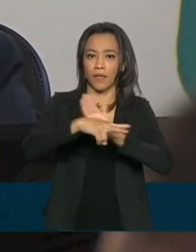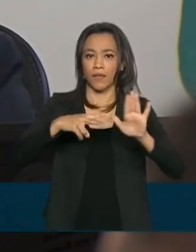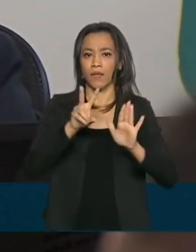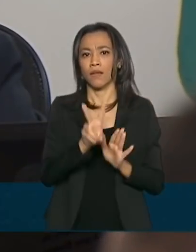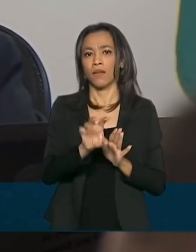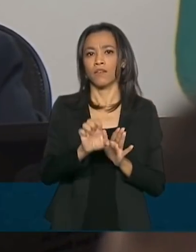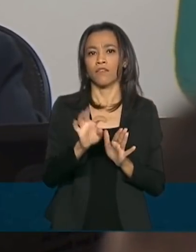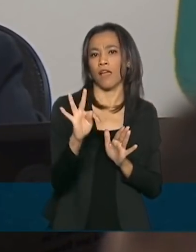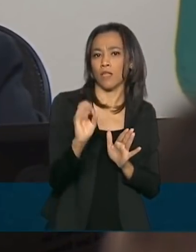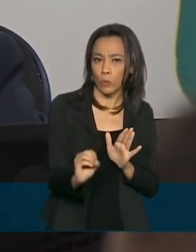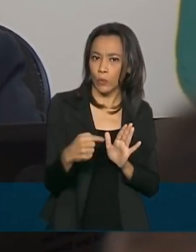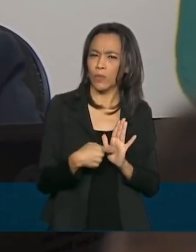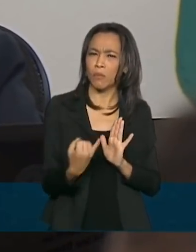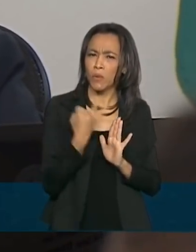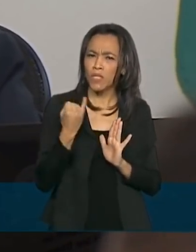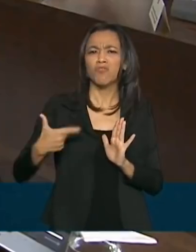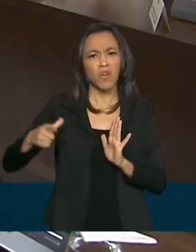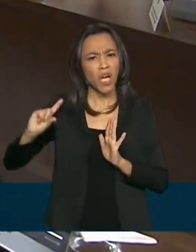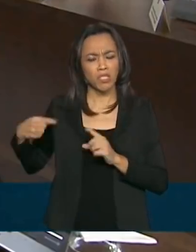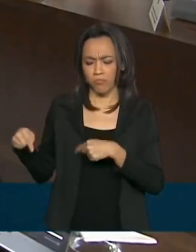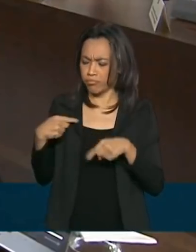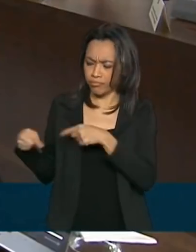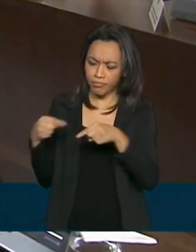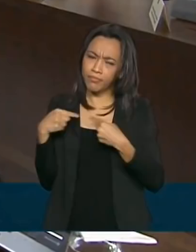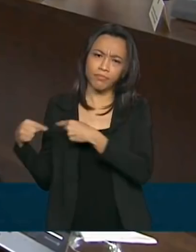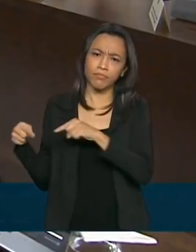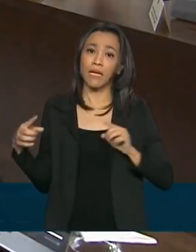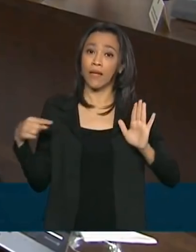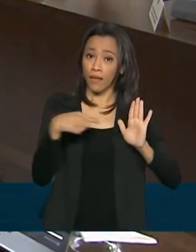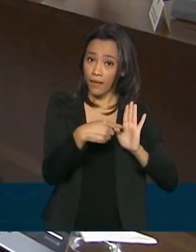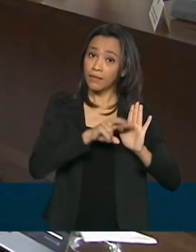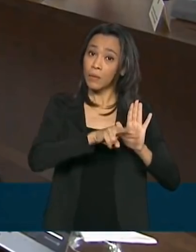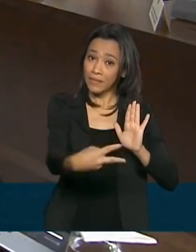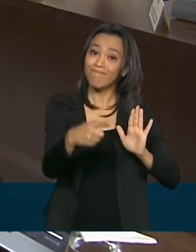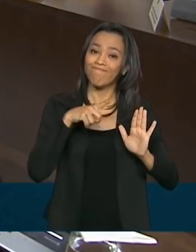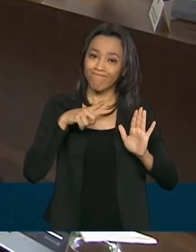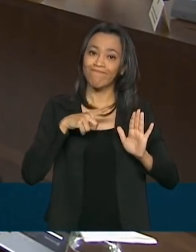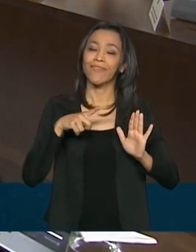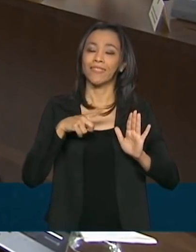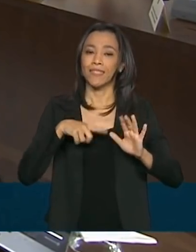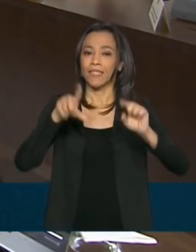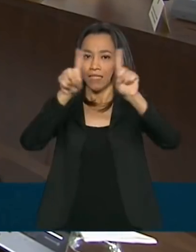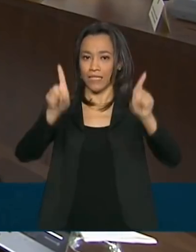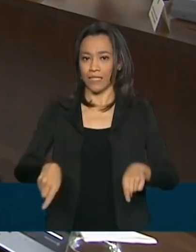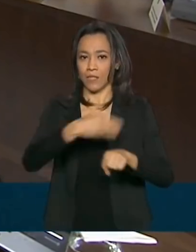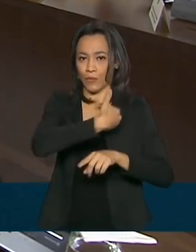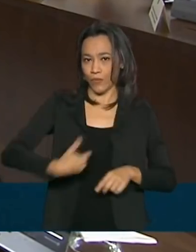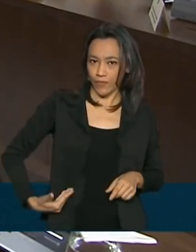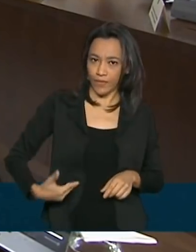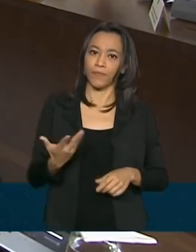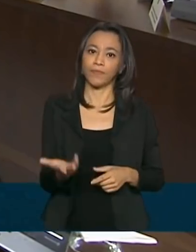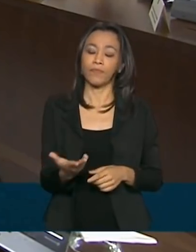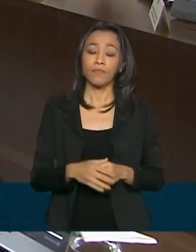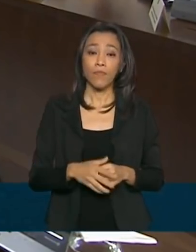foi largamente discutido, que atinge parte dos servidores públicos. Então, quando se fala